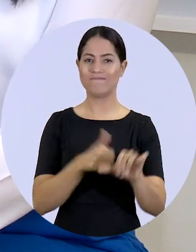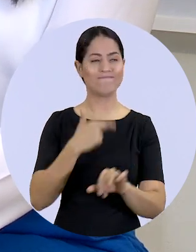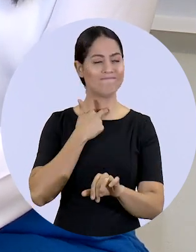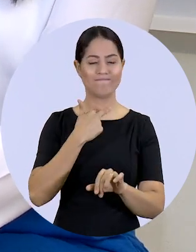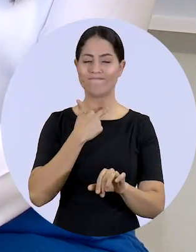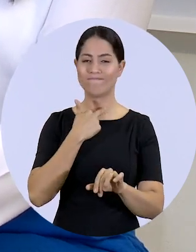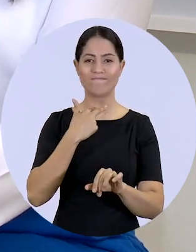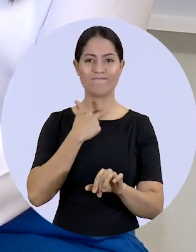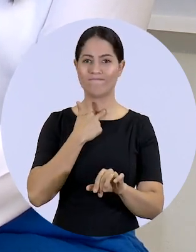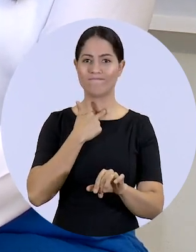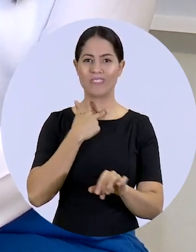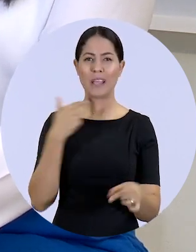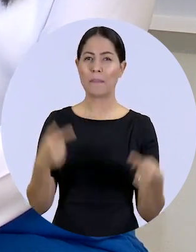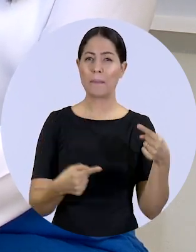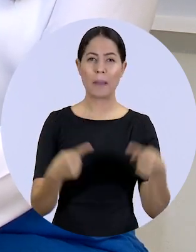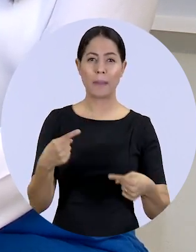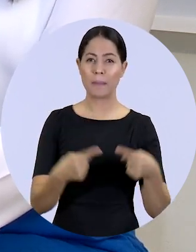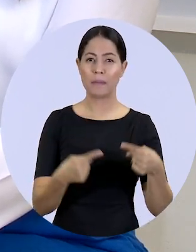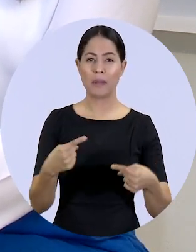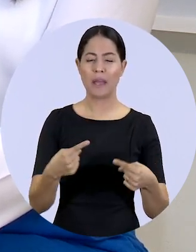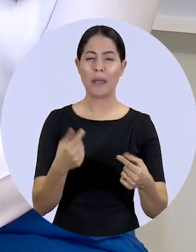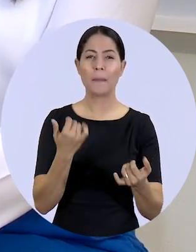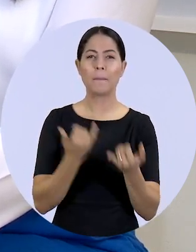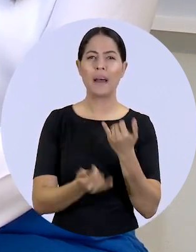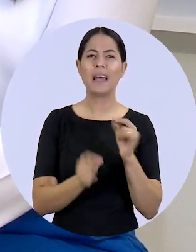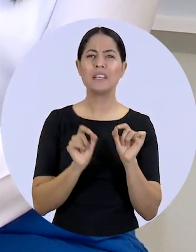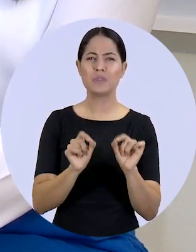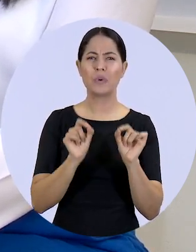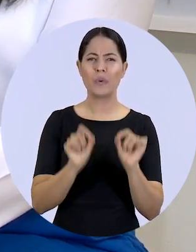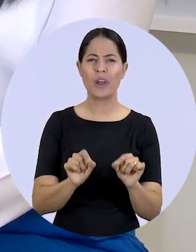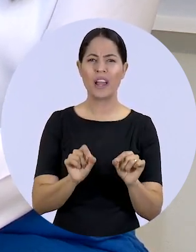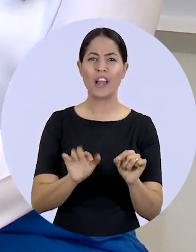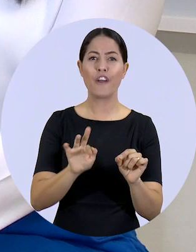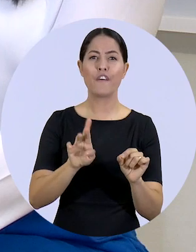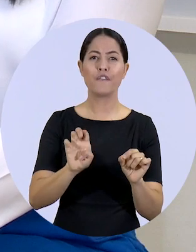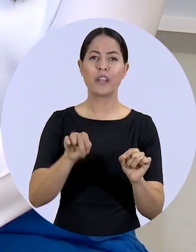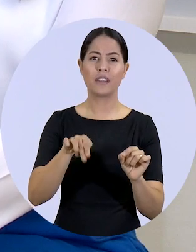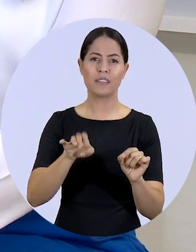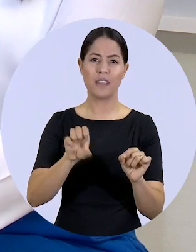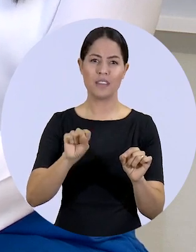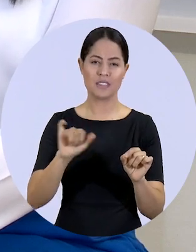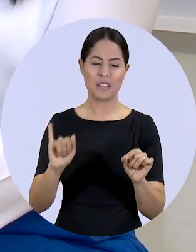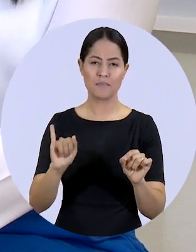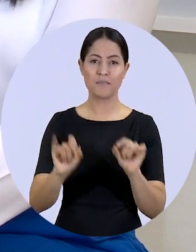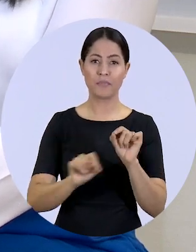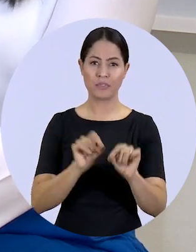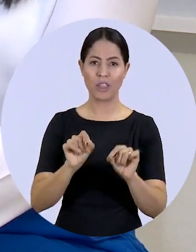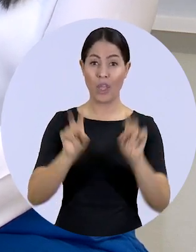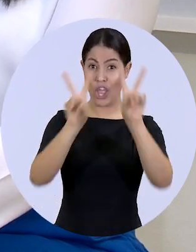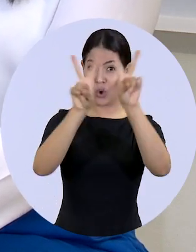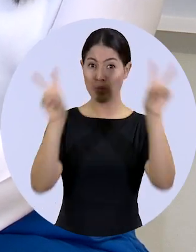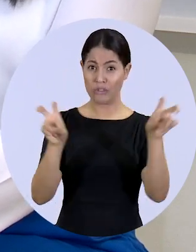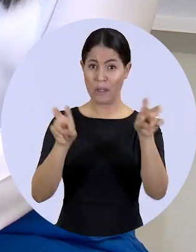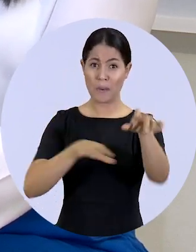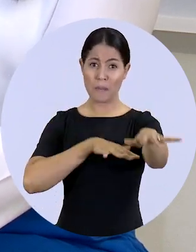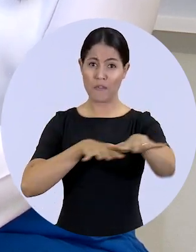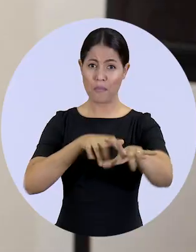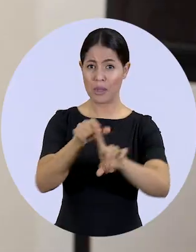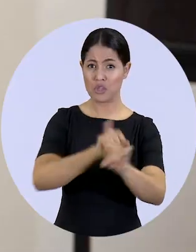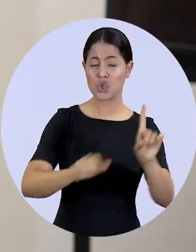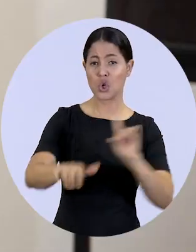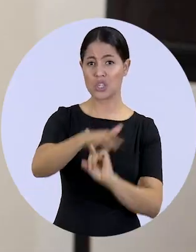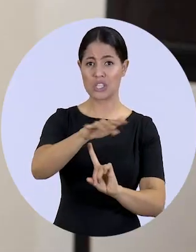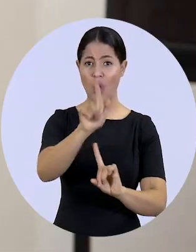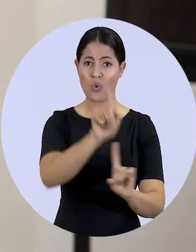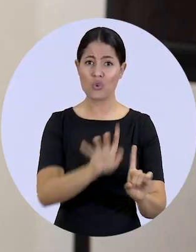deveria sequer ser discutida. O que está havendo é um certo frenesi, porque é um assunto que mobilizou o país,